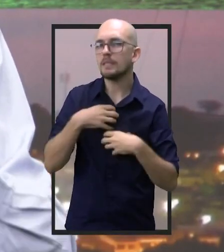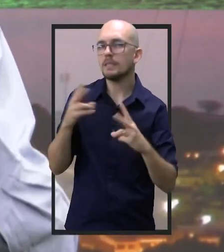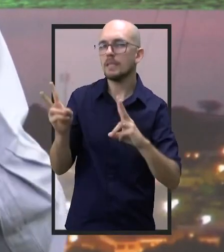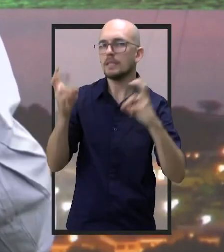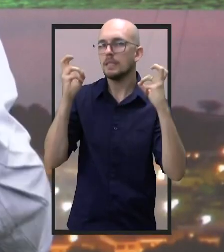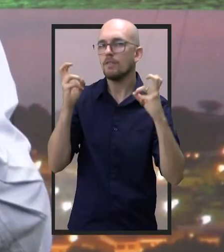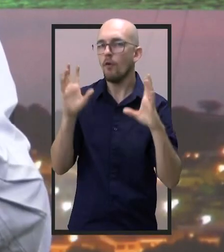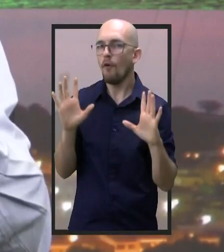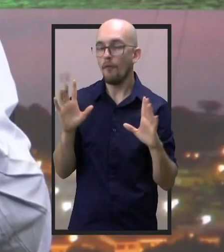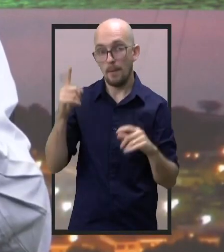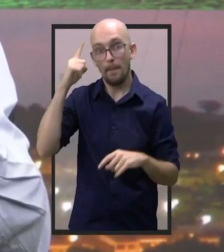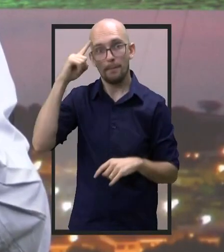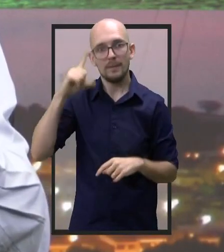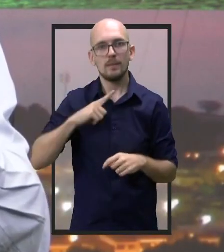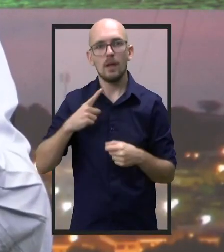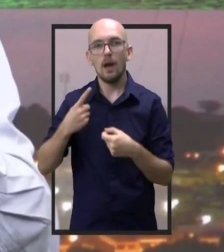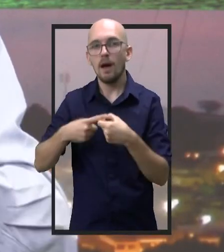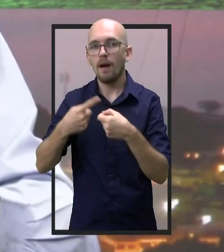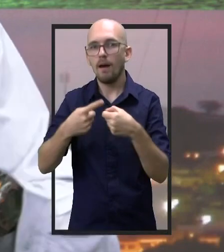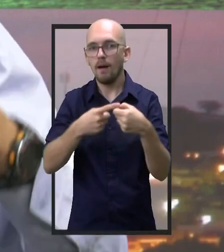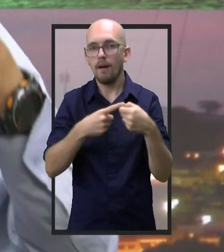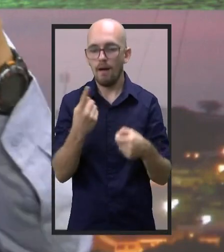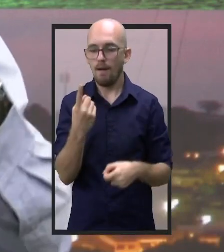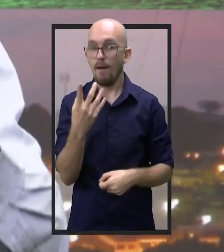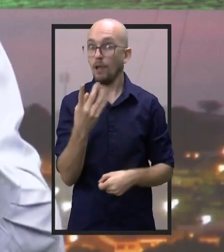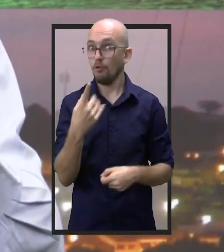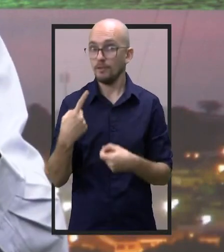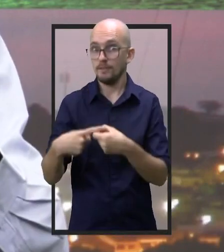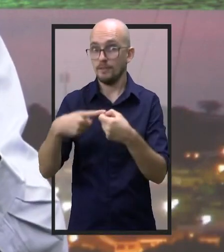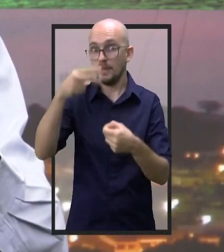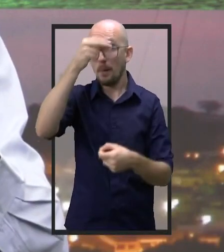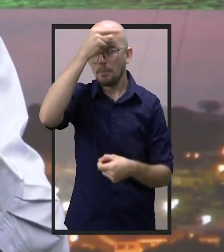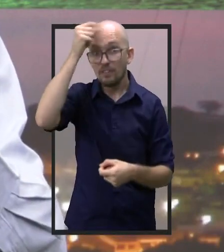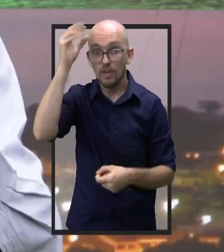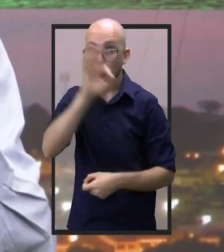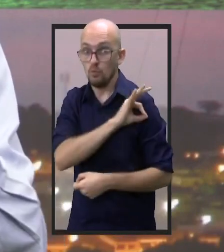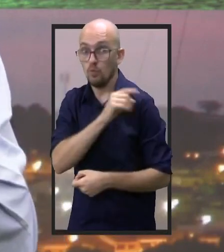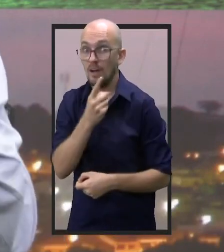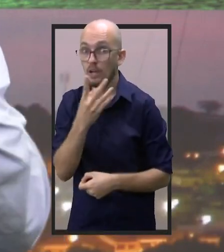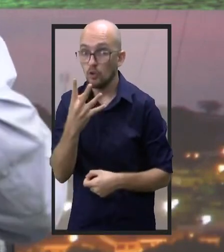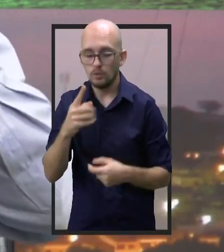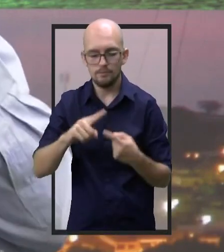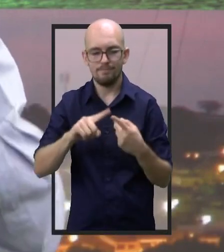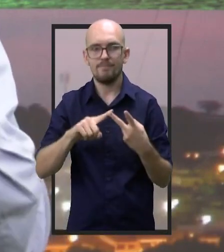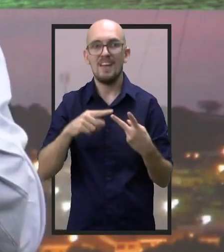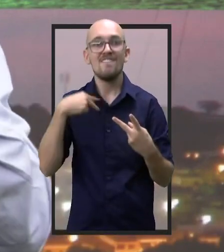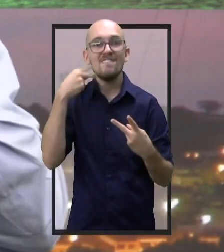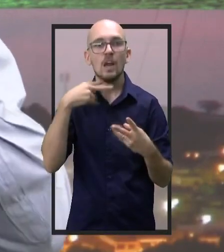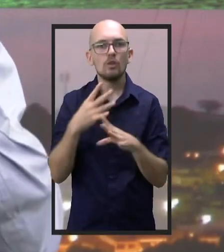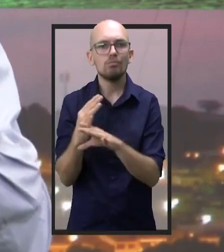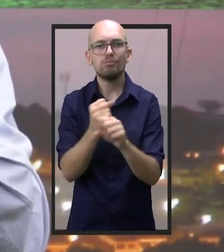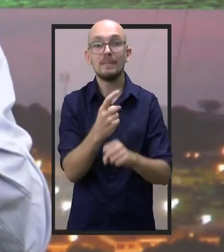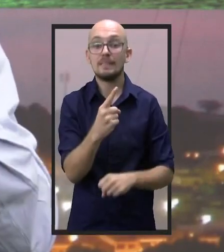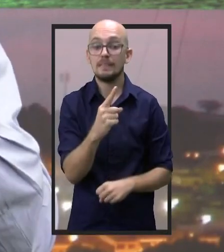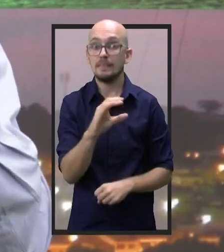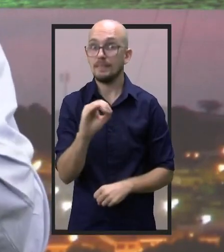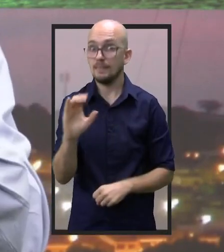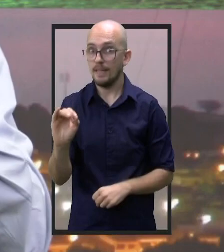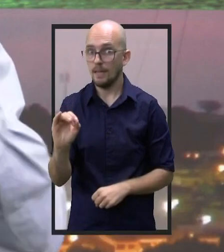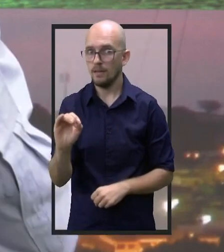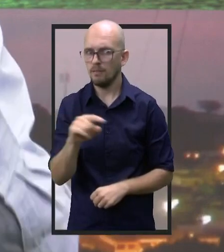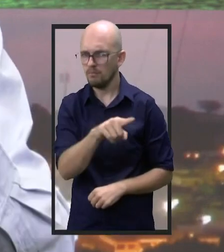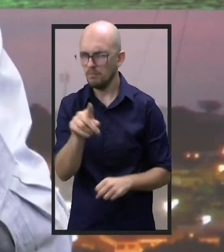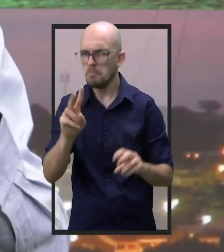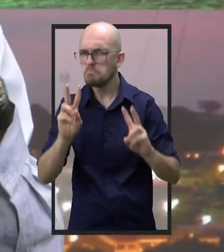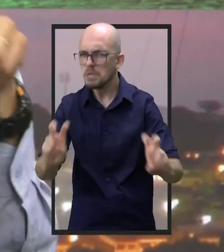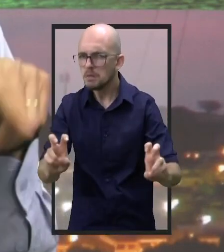que somos 14 prefeitos, mais de 100 vereadores, está no satélite dessas pessoas que faz